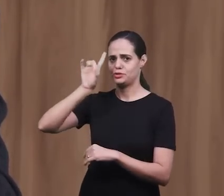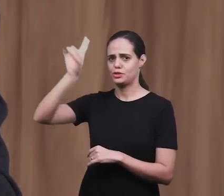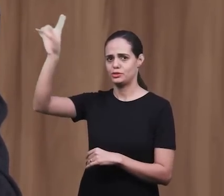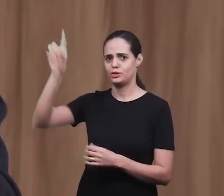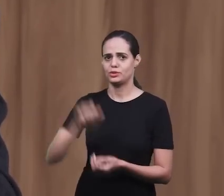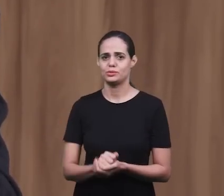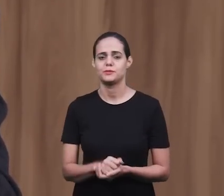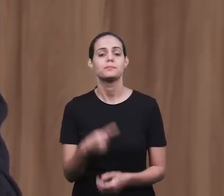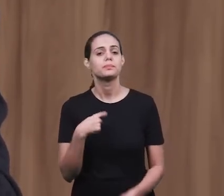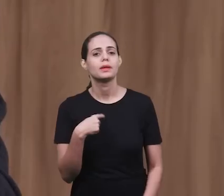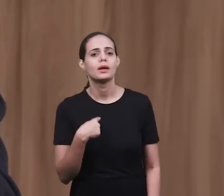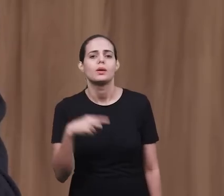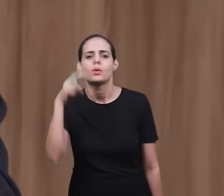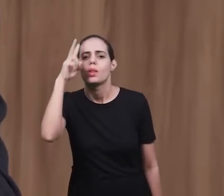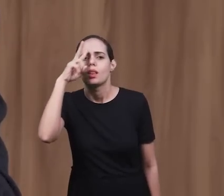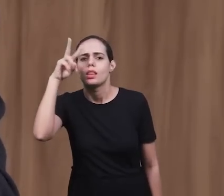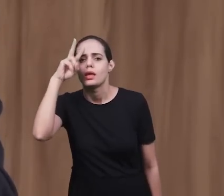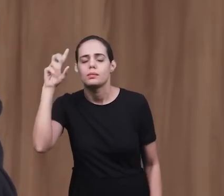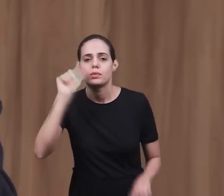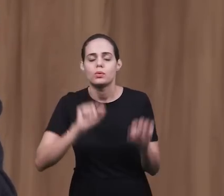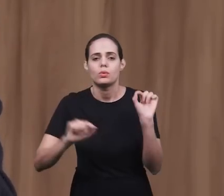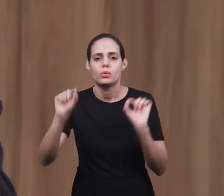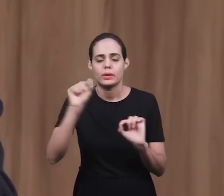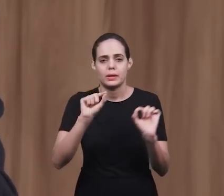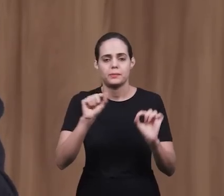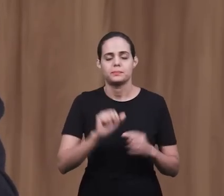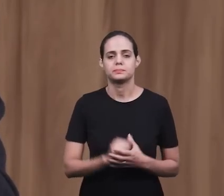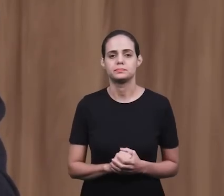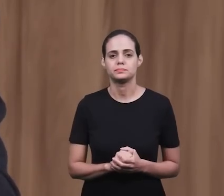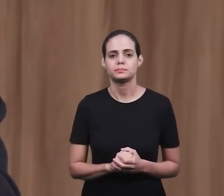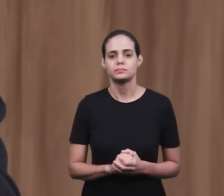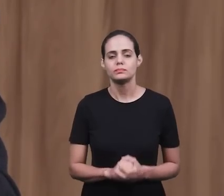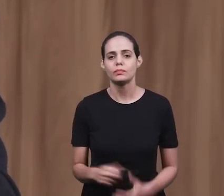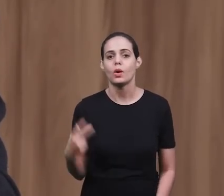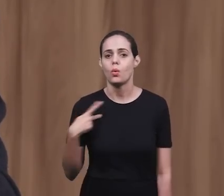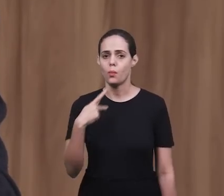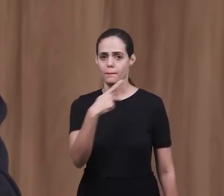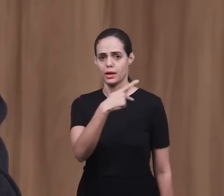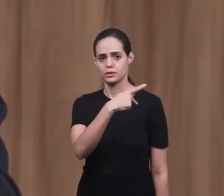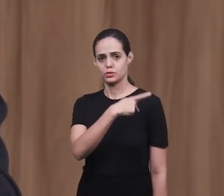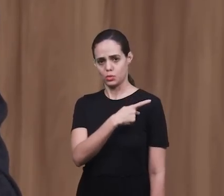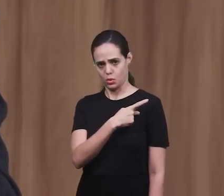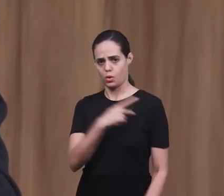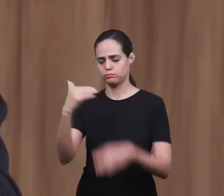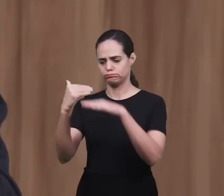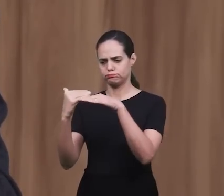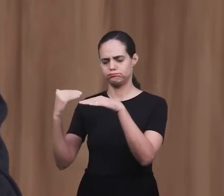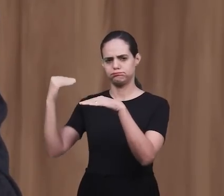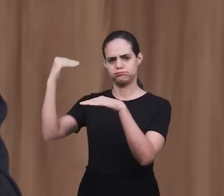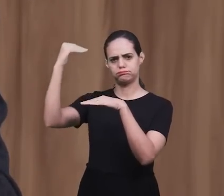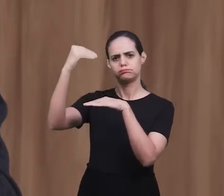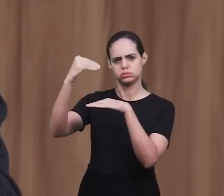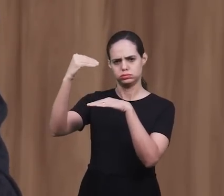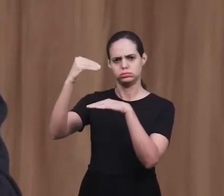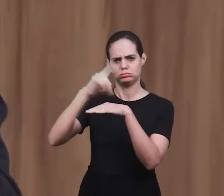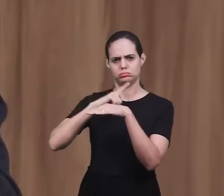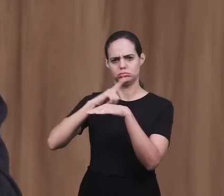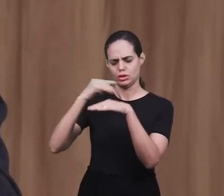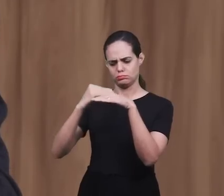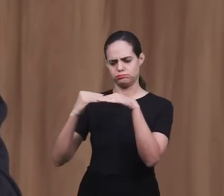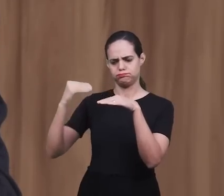autoridade, aliás, ele é ainda, né? Autoridade, e na vida militar. Mas na igreja eu